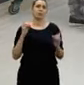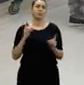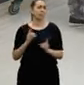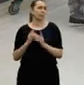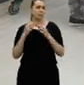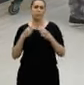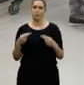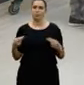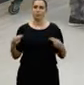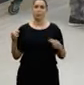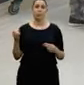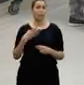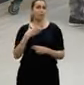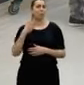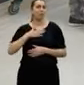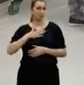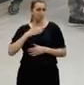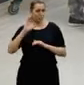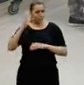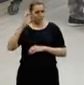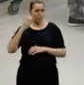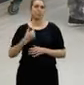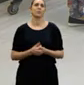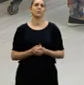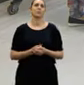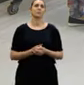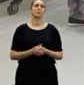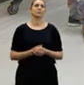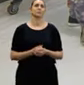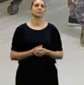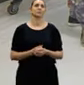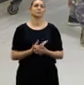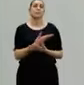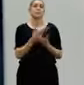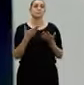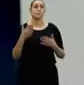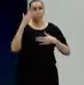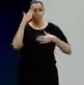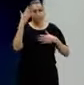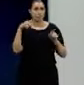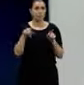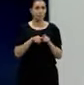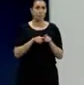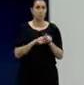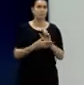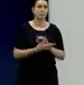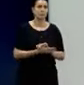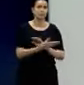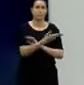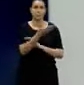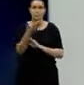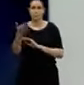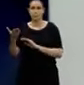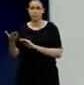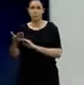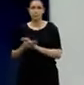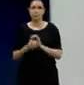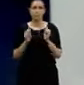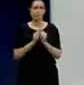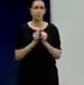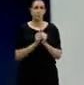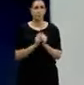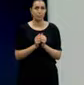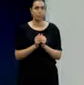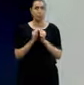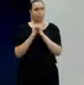muitas coisas lá para nós, para a ciência, para o bem da ciência. Pessoal, agradeço também a vocês estarem aí com a